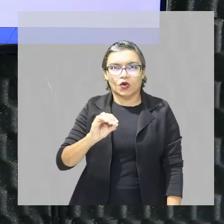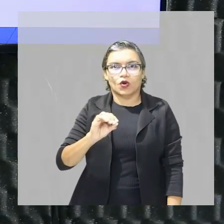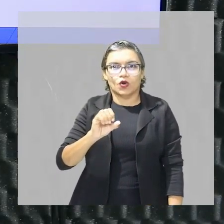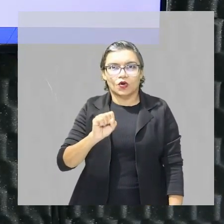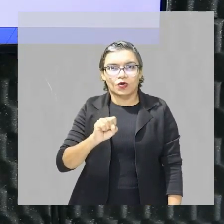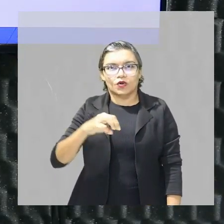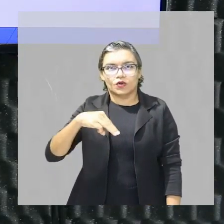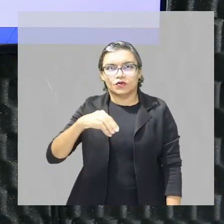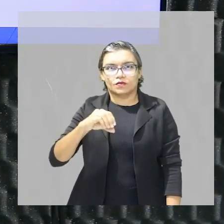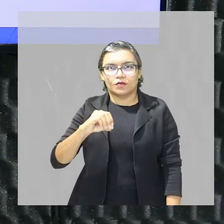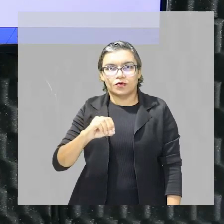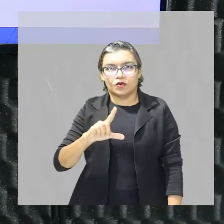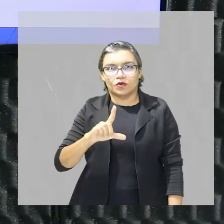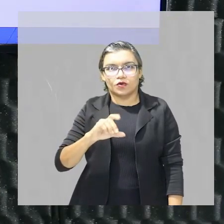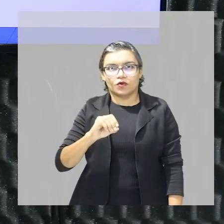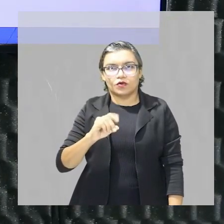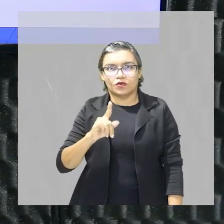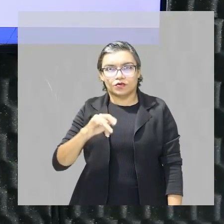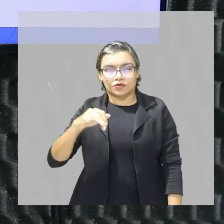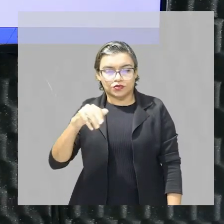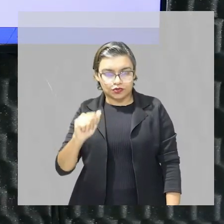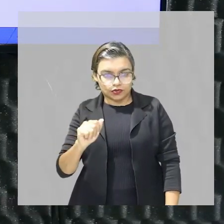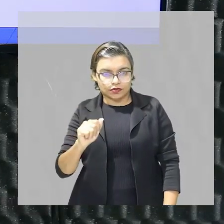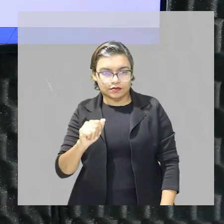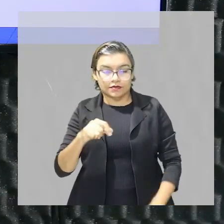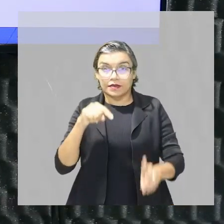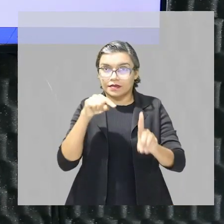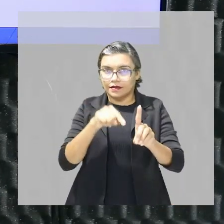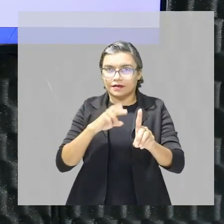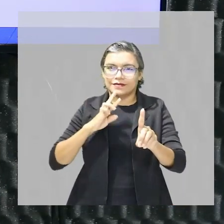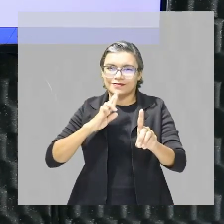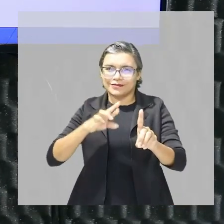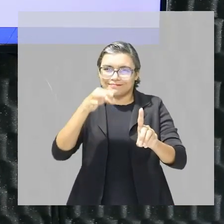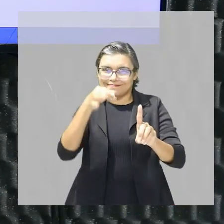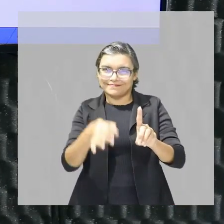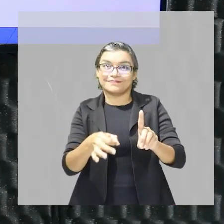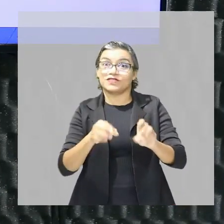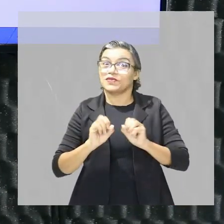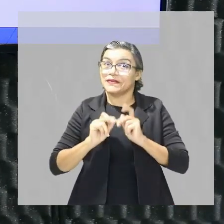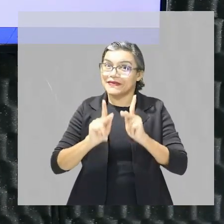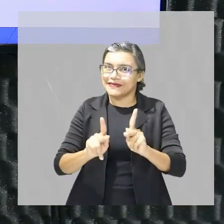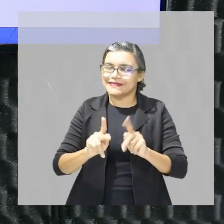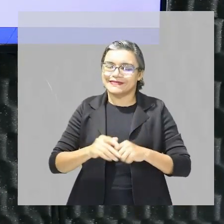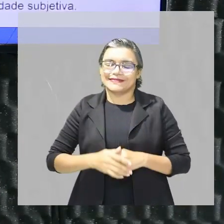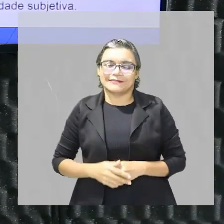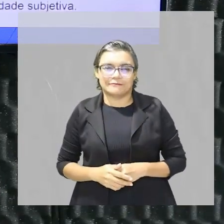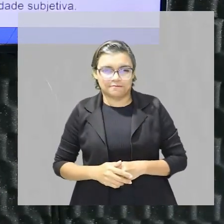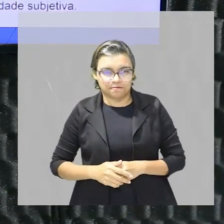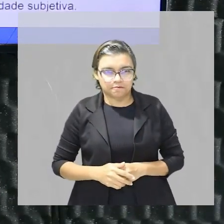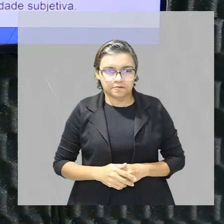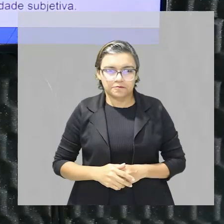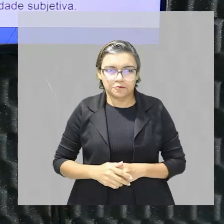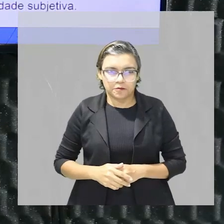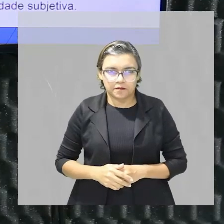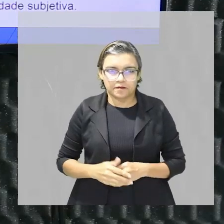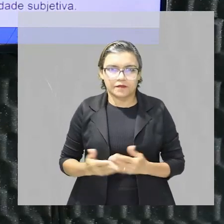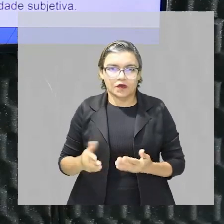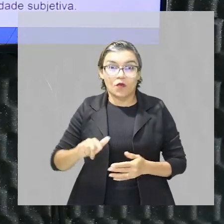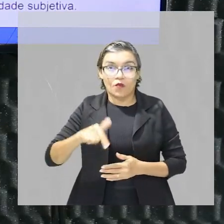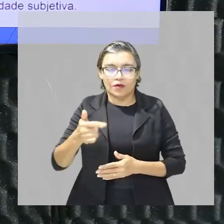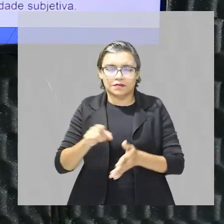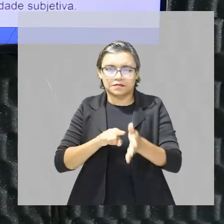d de dado cosmologia letra D certo perfeito Então vamos lá caminhando aqui